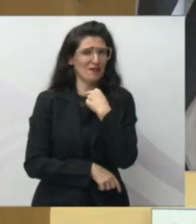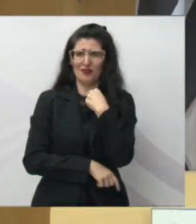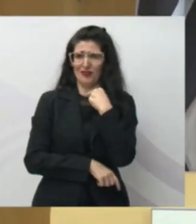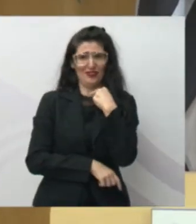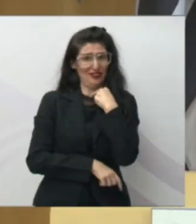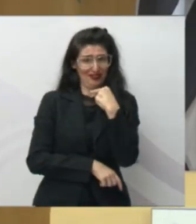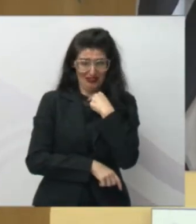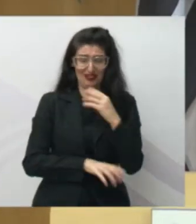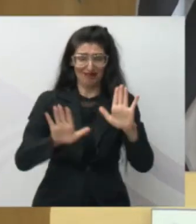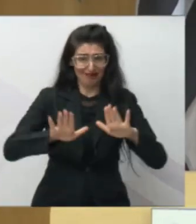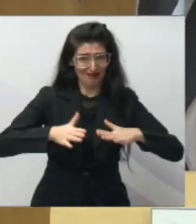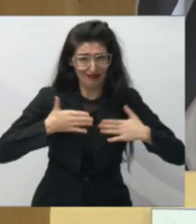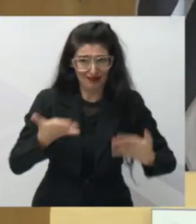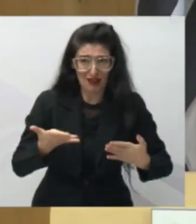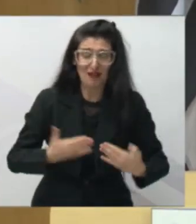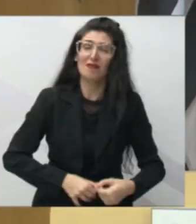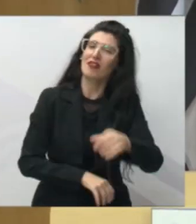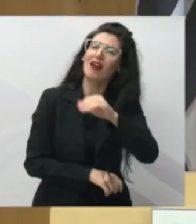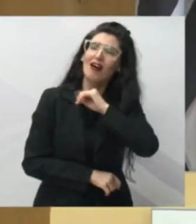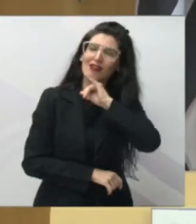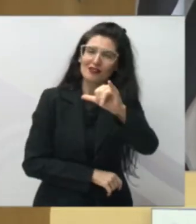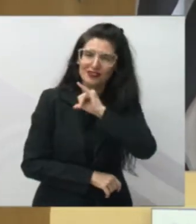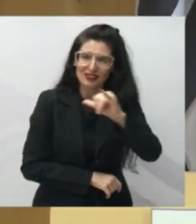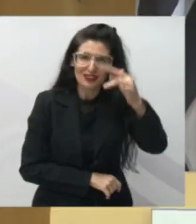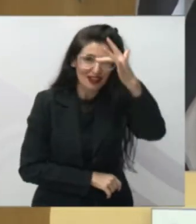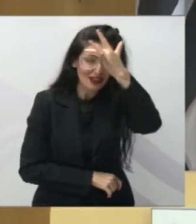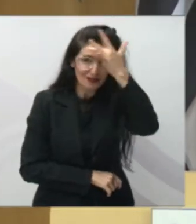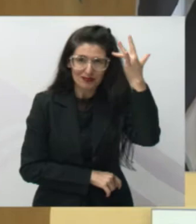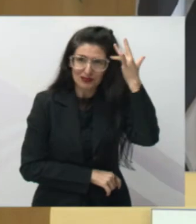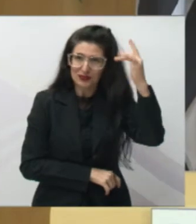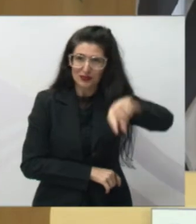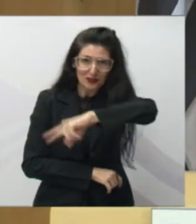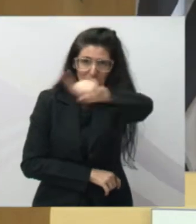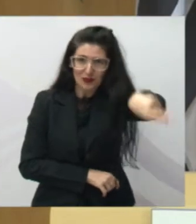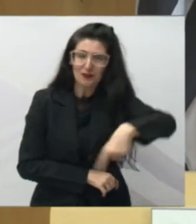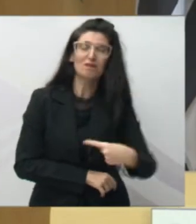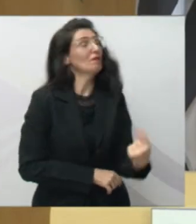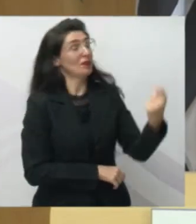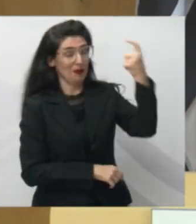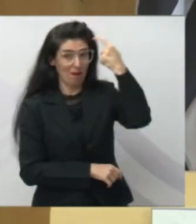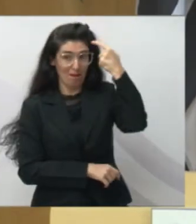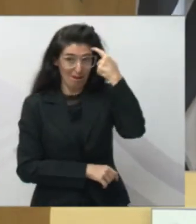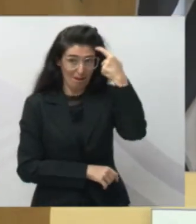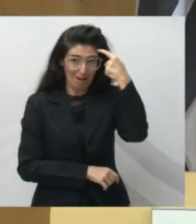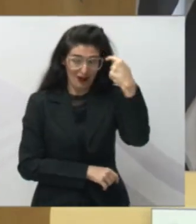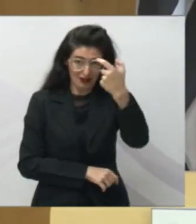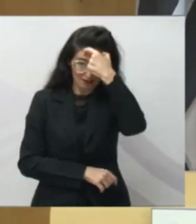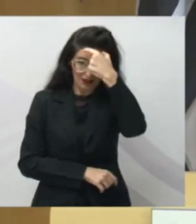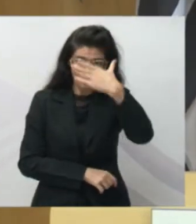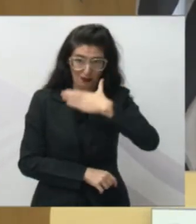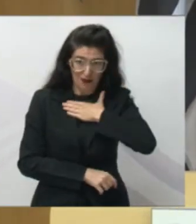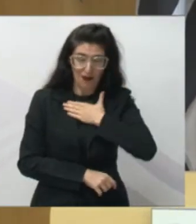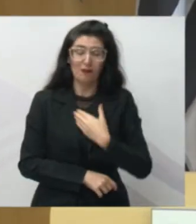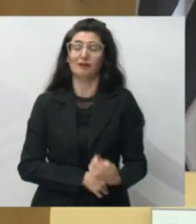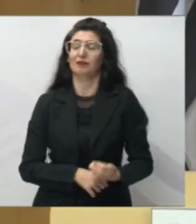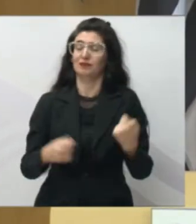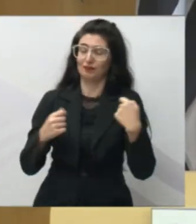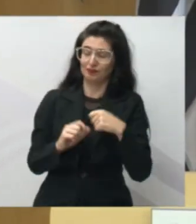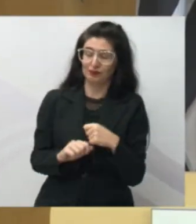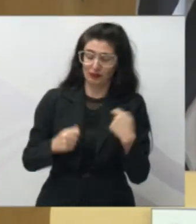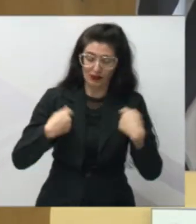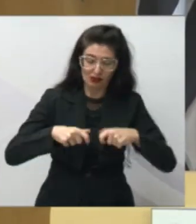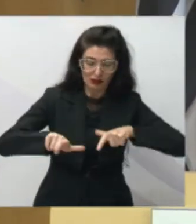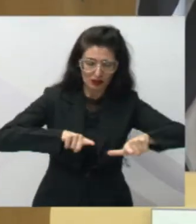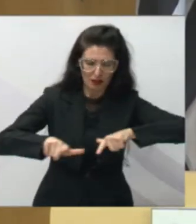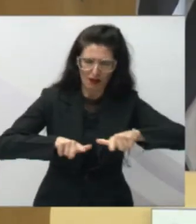Então, eu quero dizer a vocês, gente, que eu penso assim, vamos trabalhar, vamos